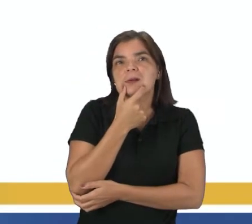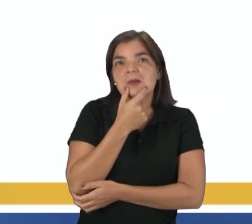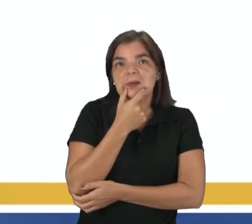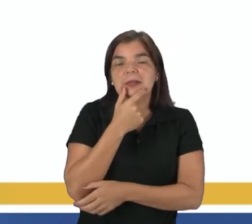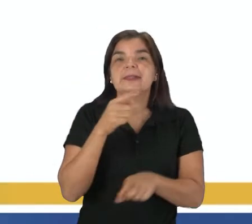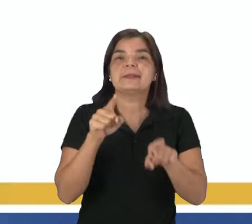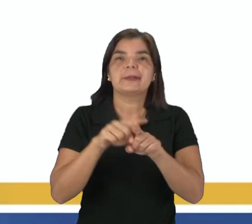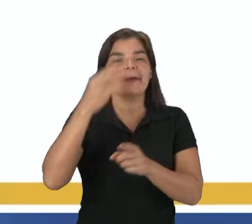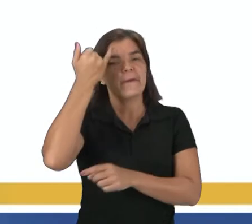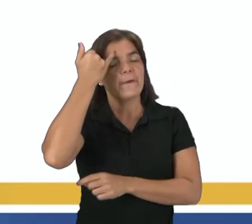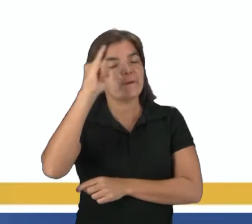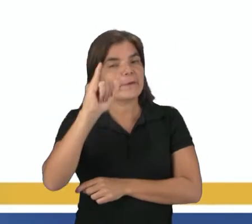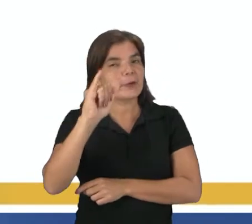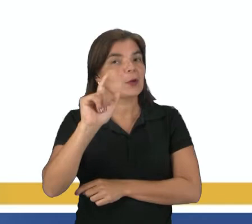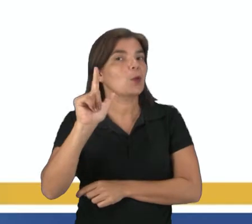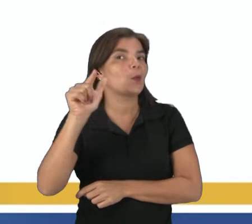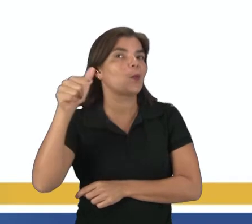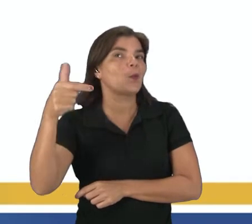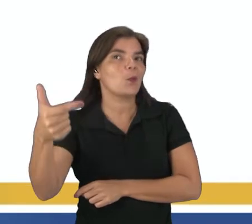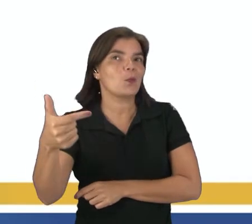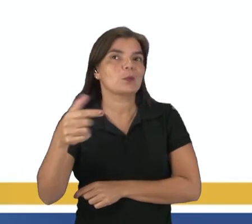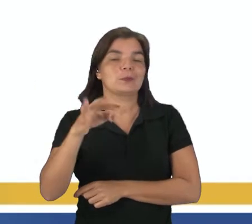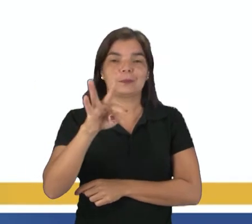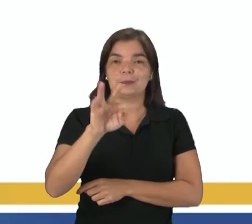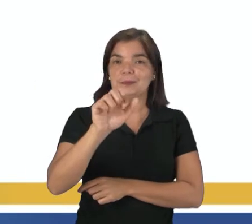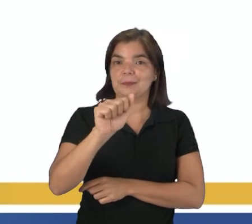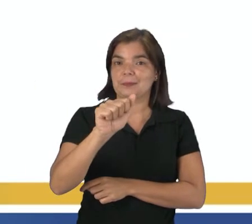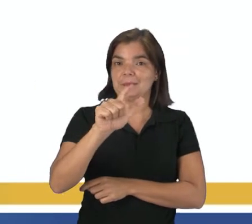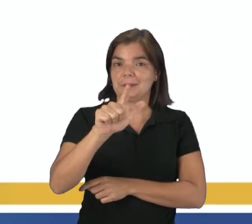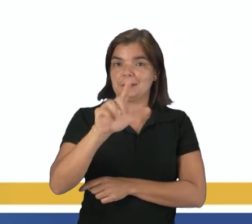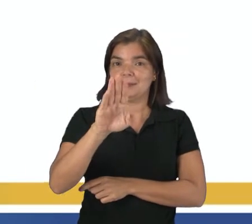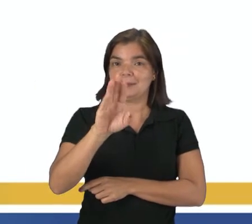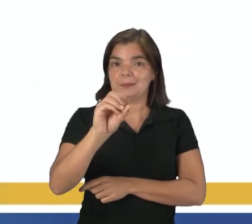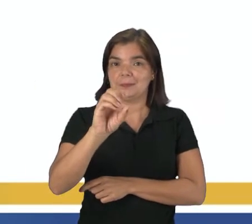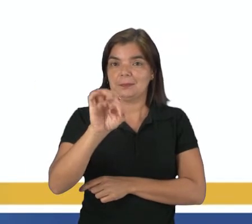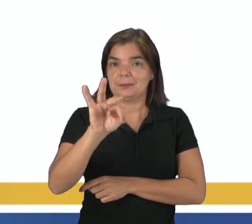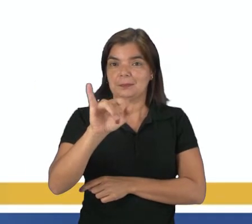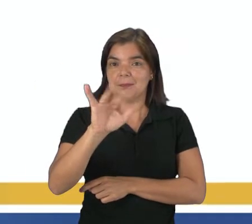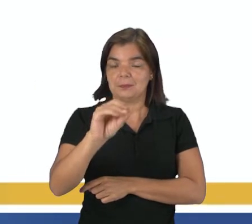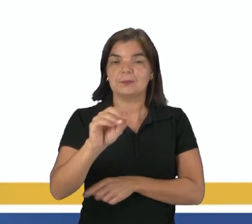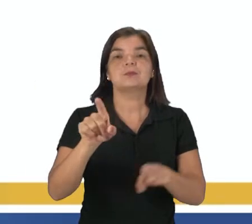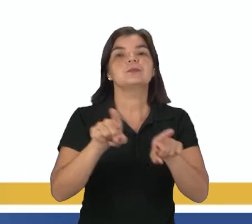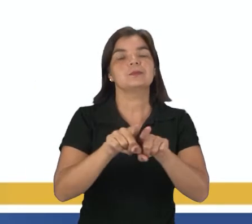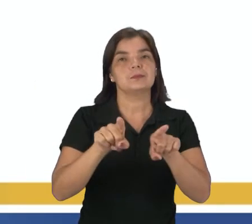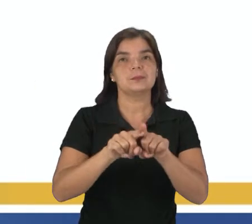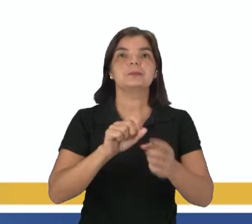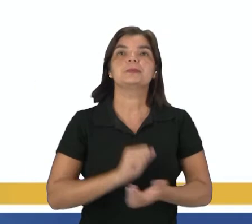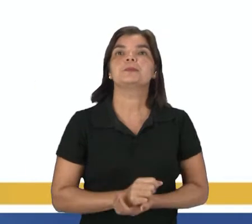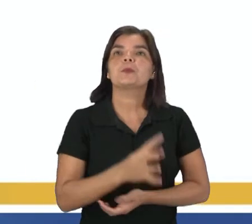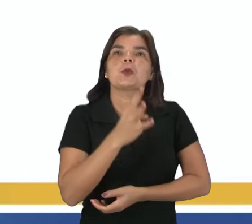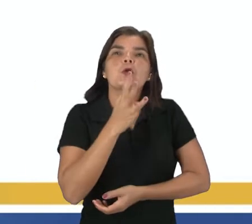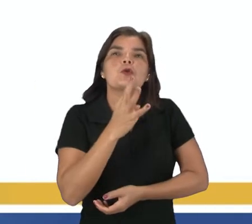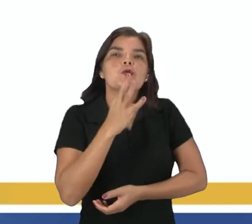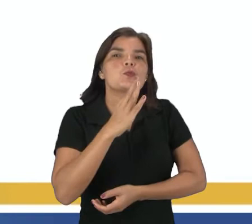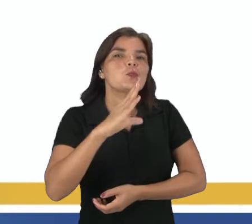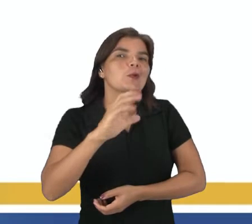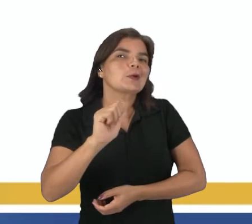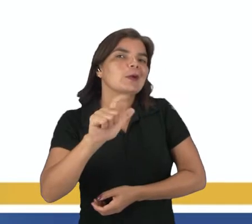Henry Fox inventava o talbótipo, também conhecido como calótipo. Inventado